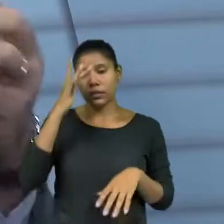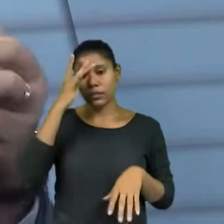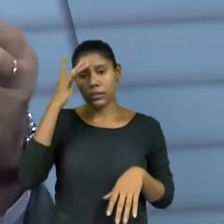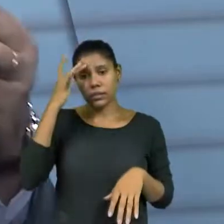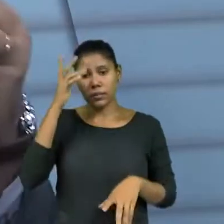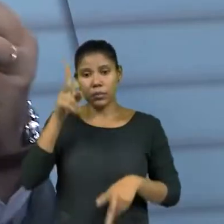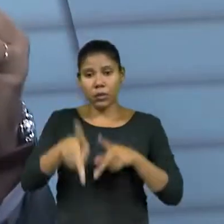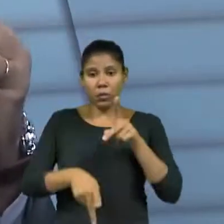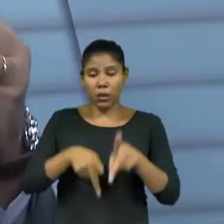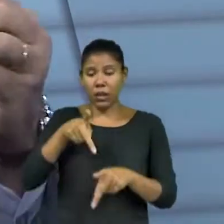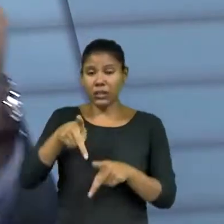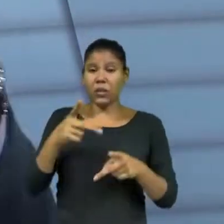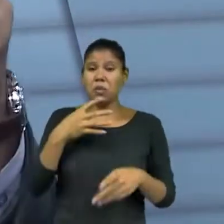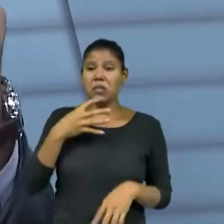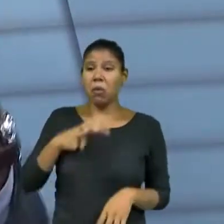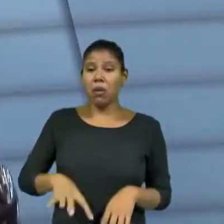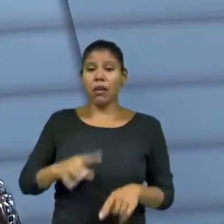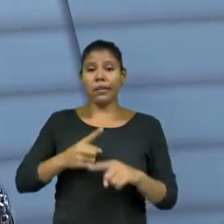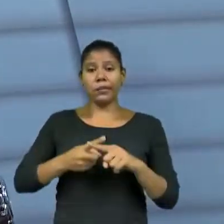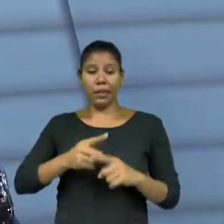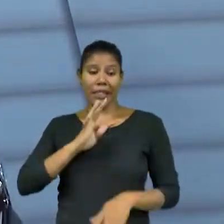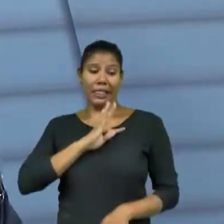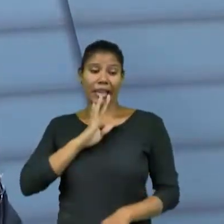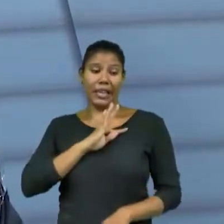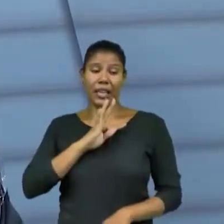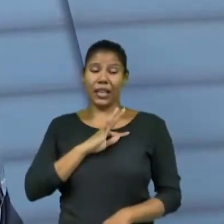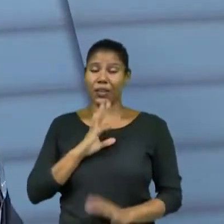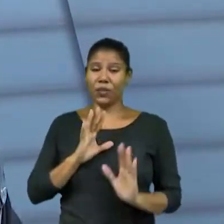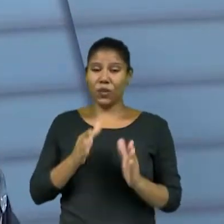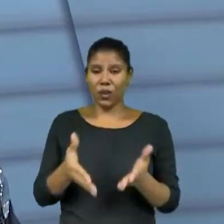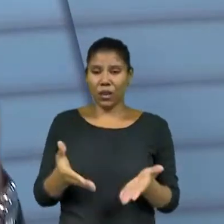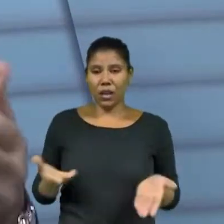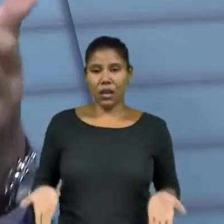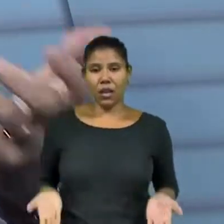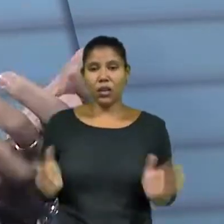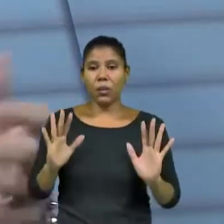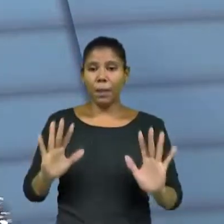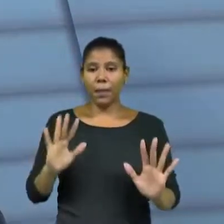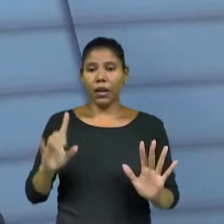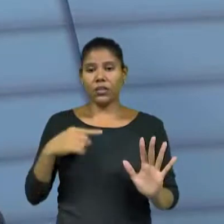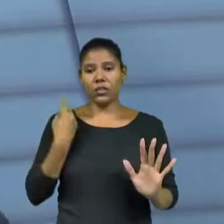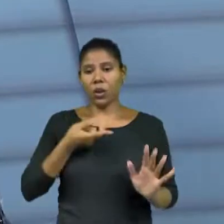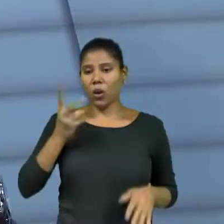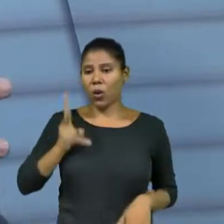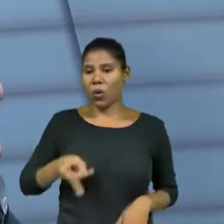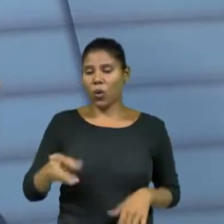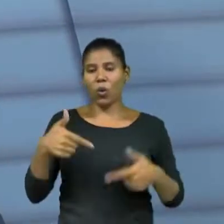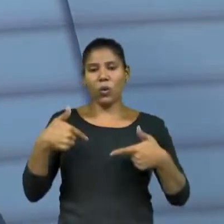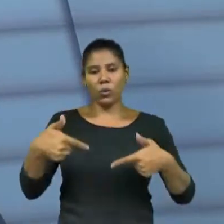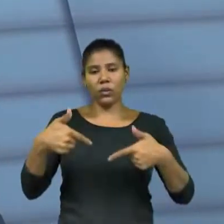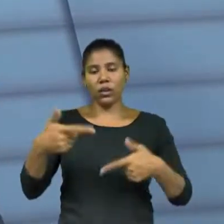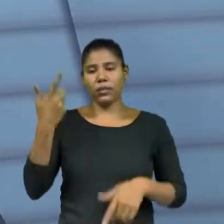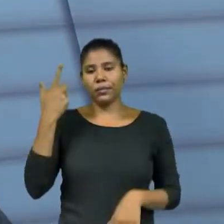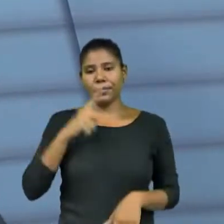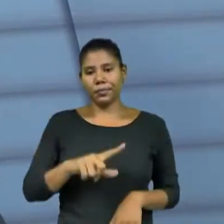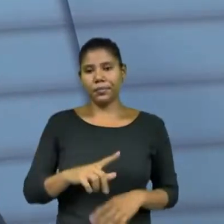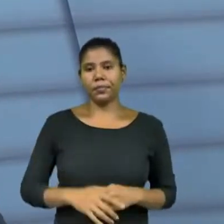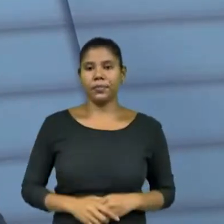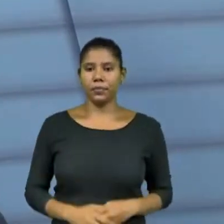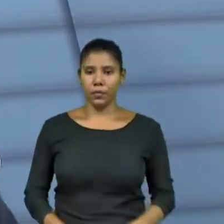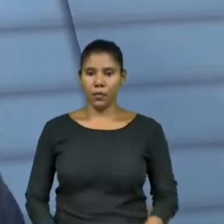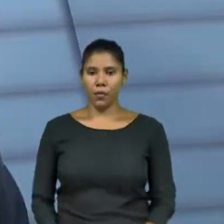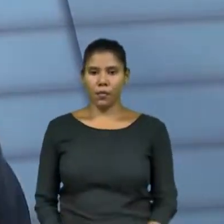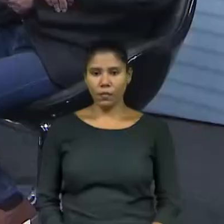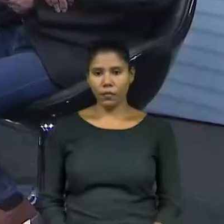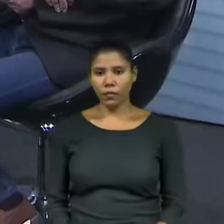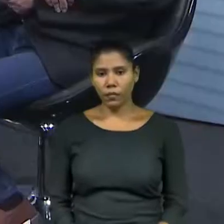um assunto, um tema específico, muito técnico, não tem acompanhado bem. Mas a gente continua lutando para que isso aconteça o quanto antes. Pois é, e